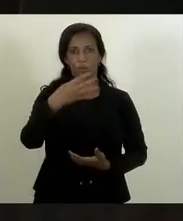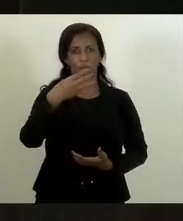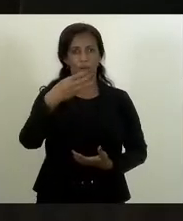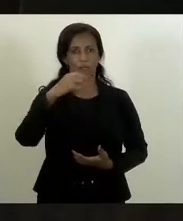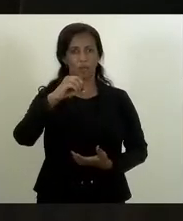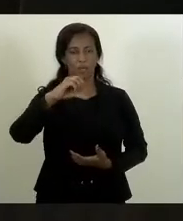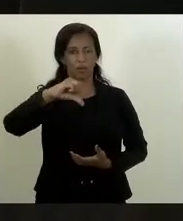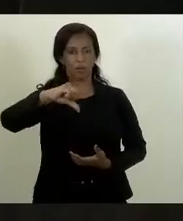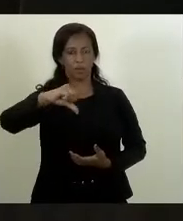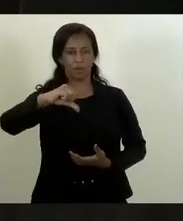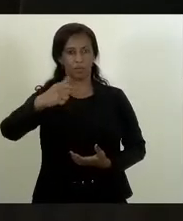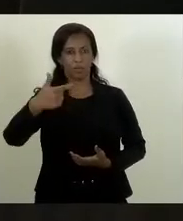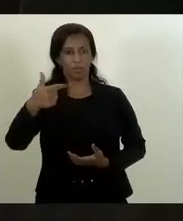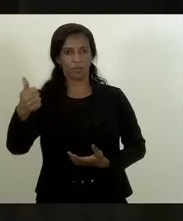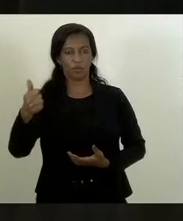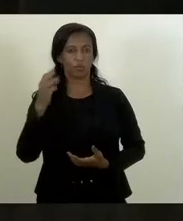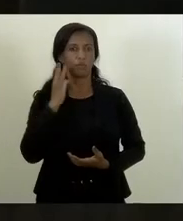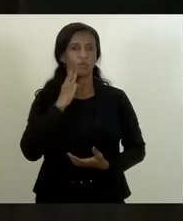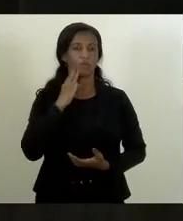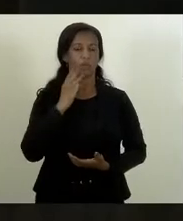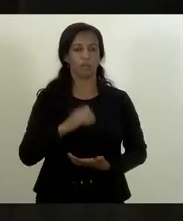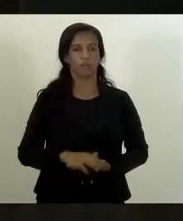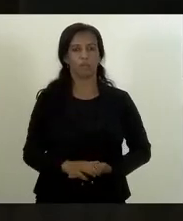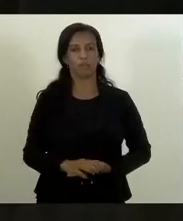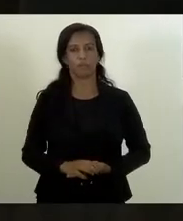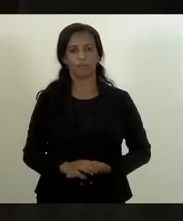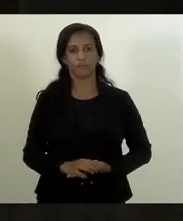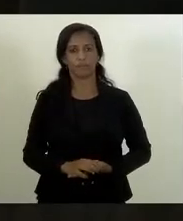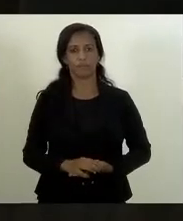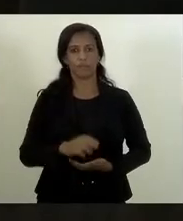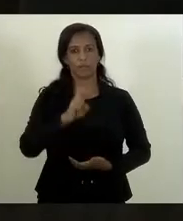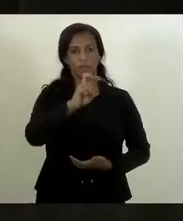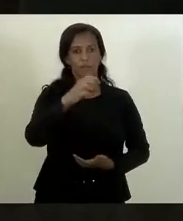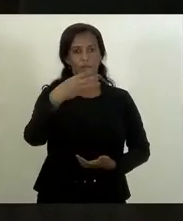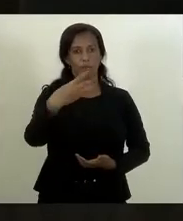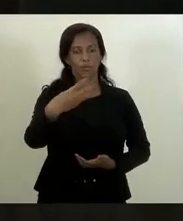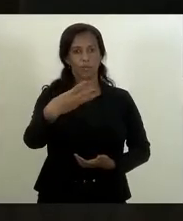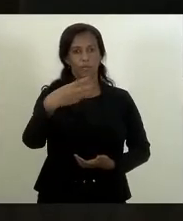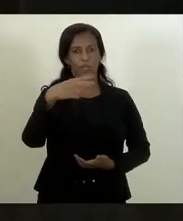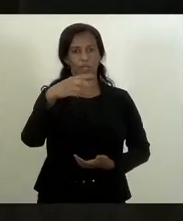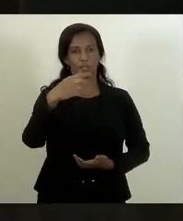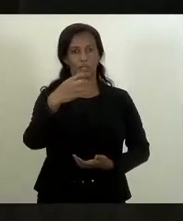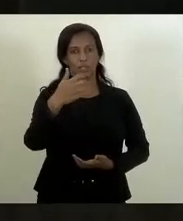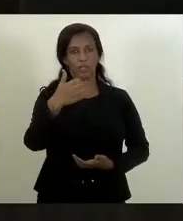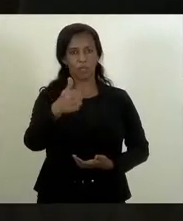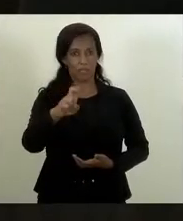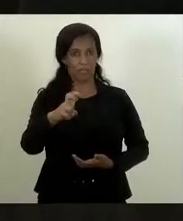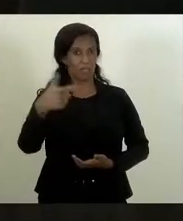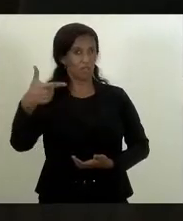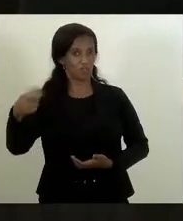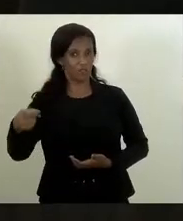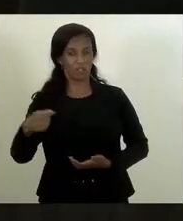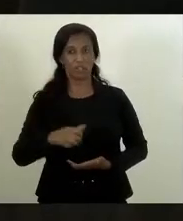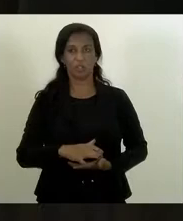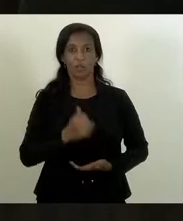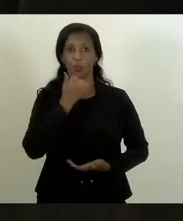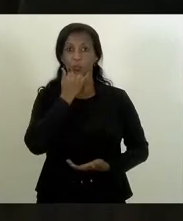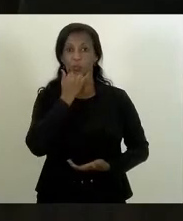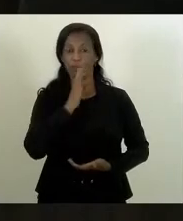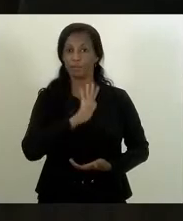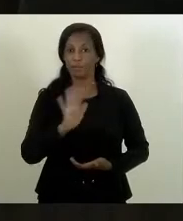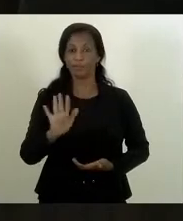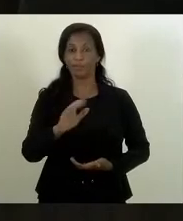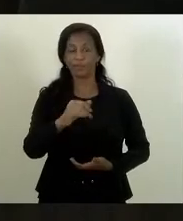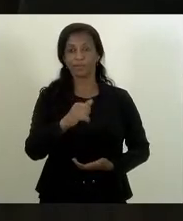4309 de 21, deputado Valdeque Carneiro. 5315 de 20, perdão.